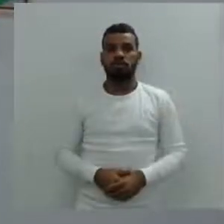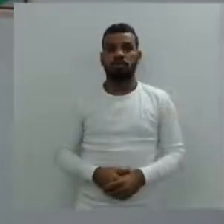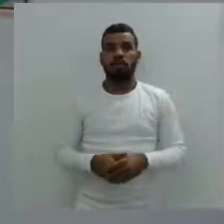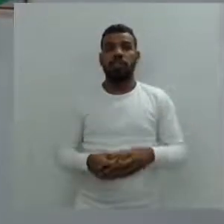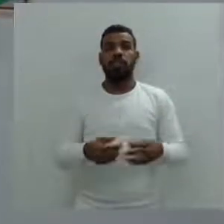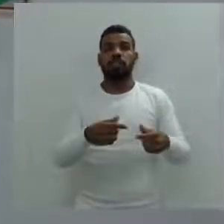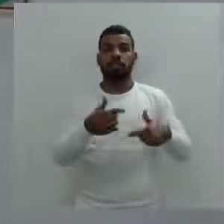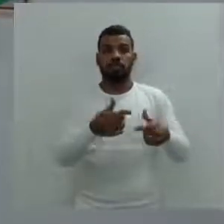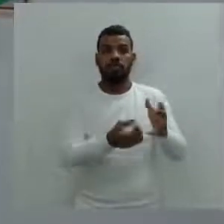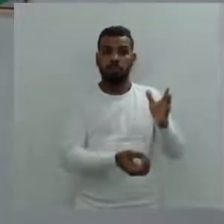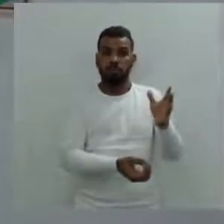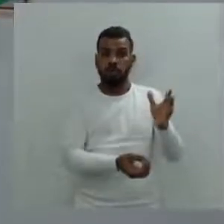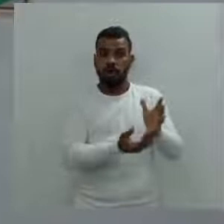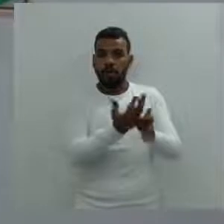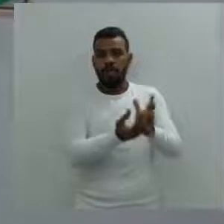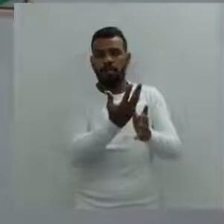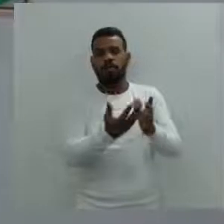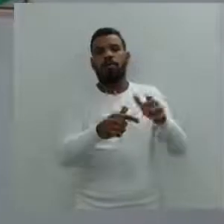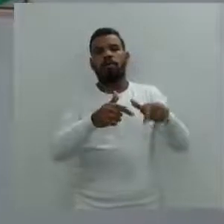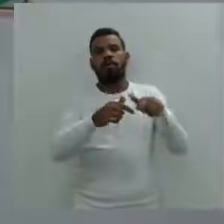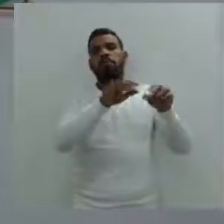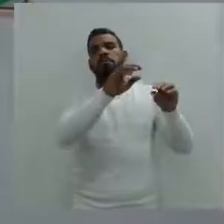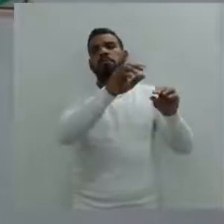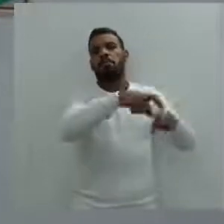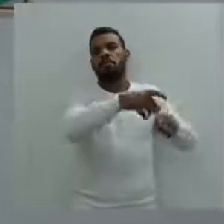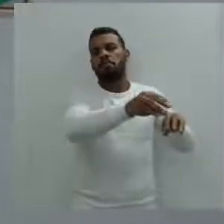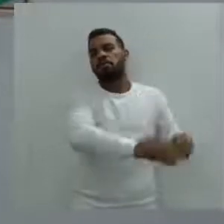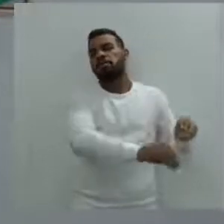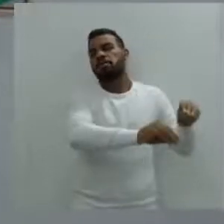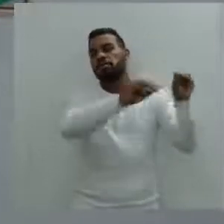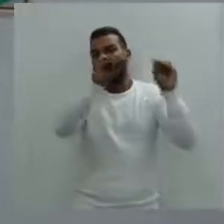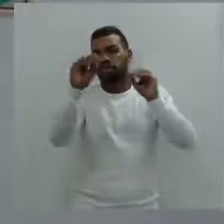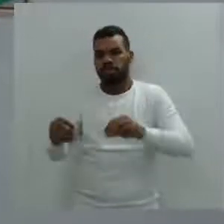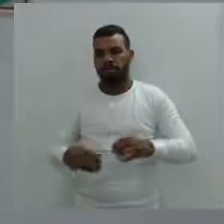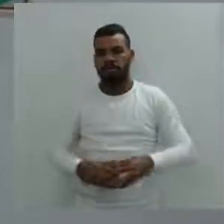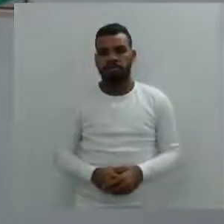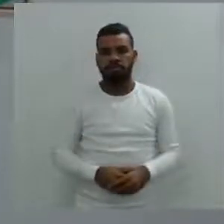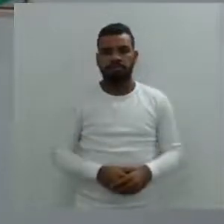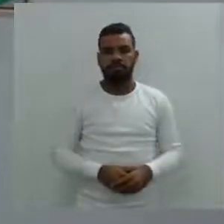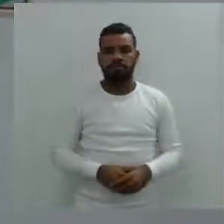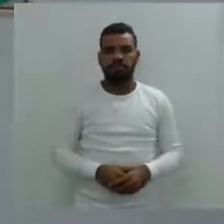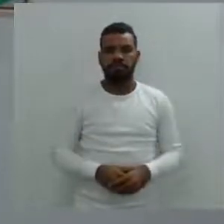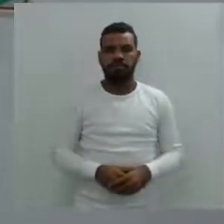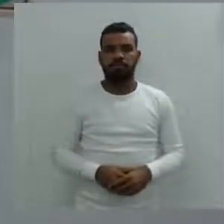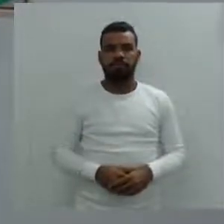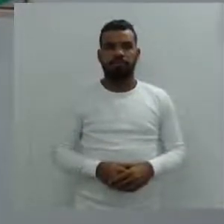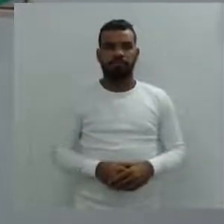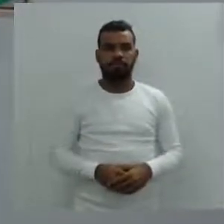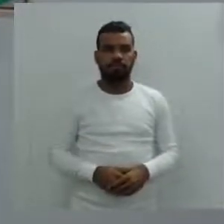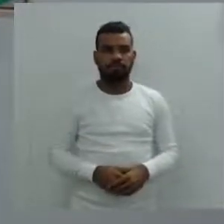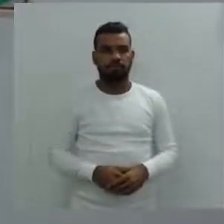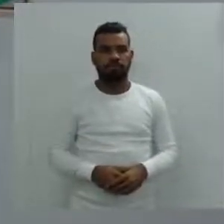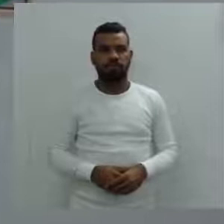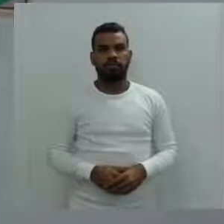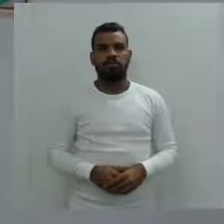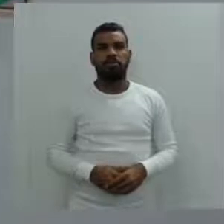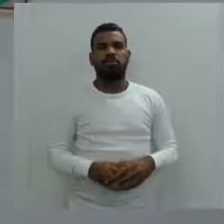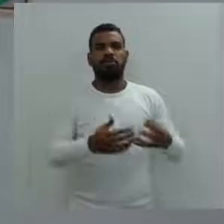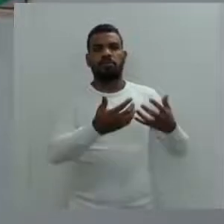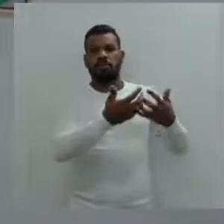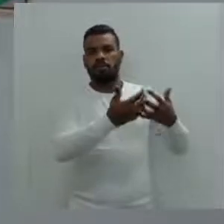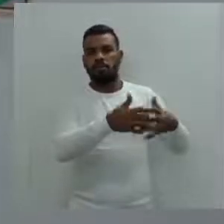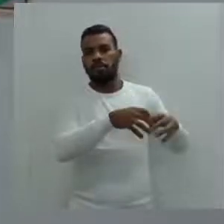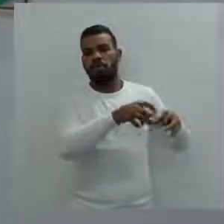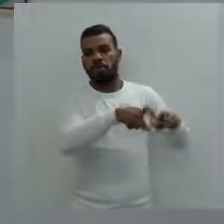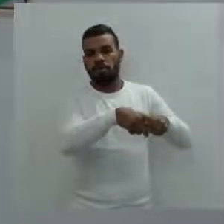a galera vai simplesmente migrar, tá certo, tanto do campo, né, deixar a agricultura de lado,